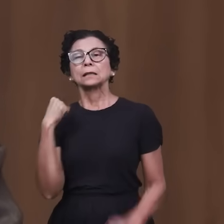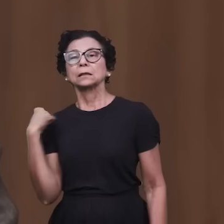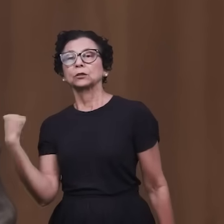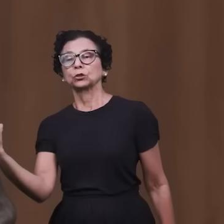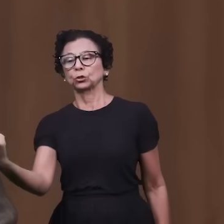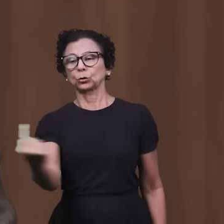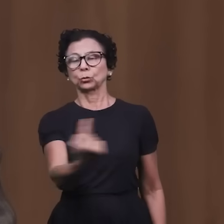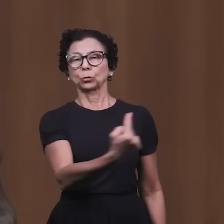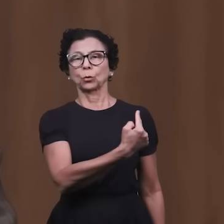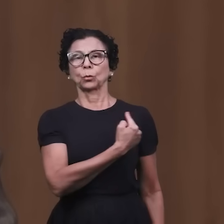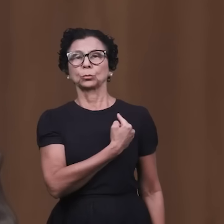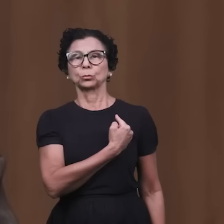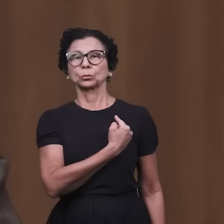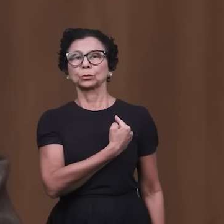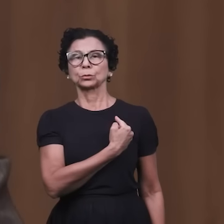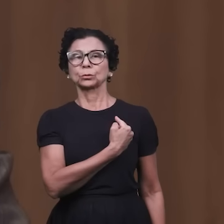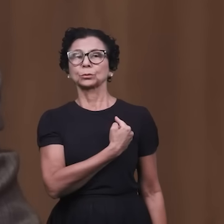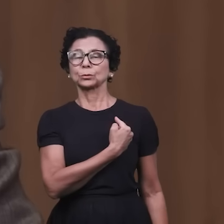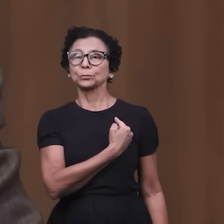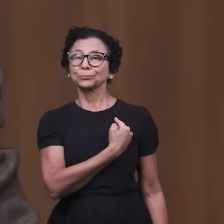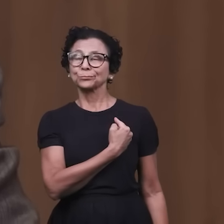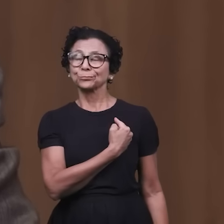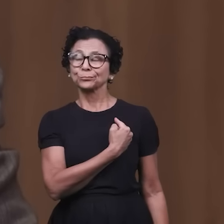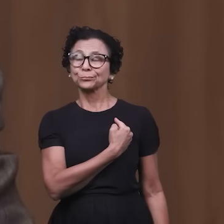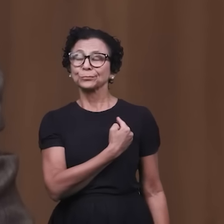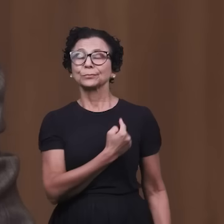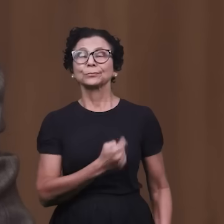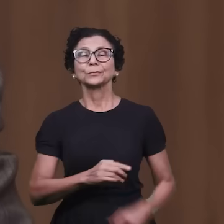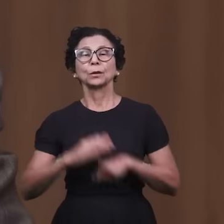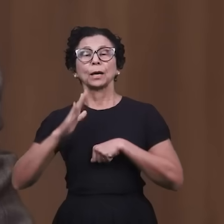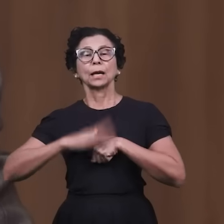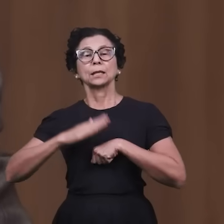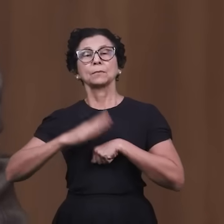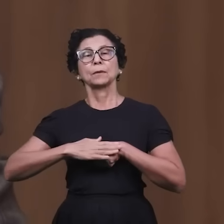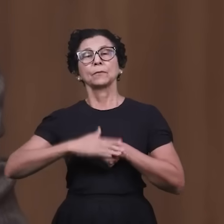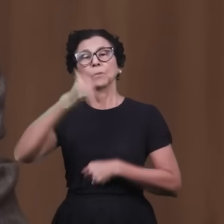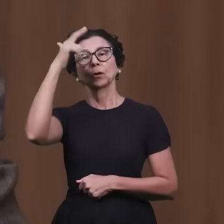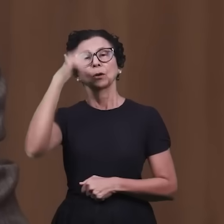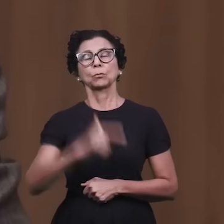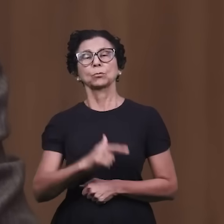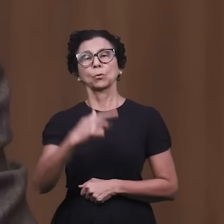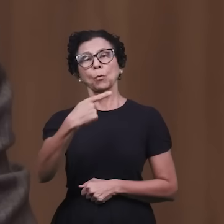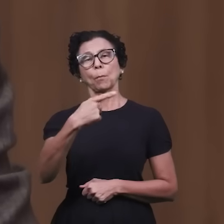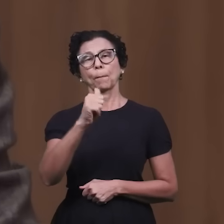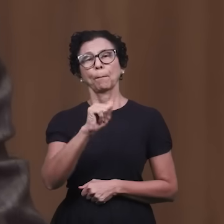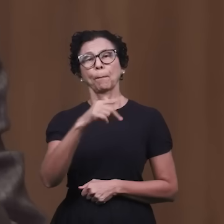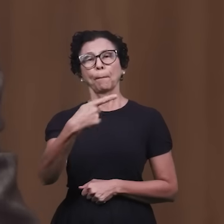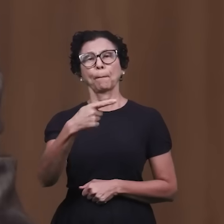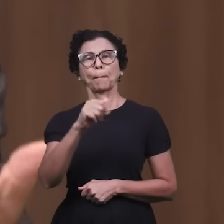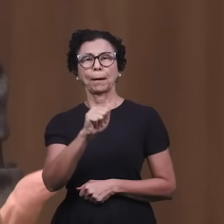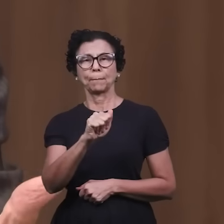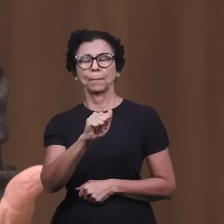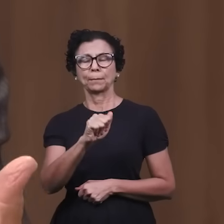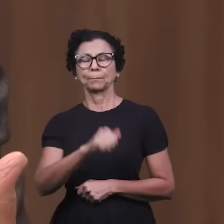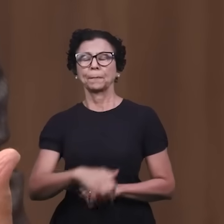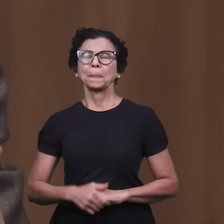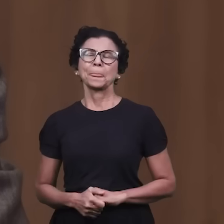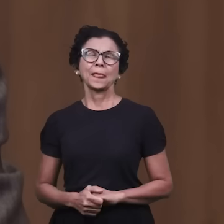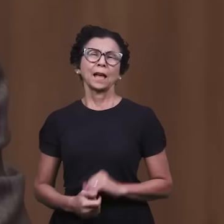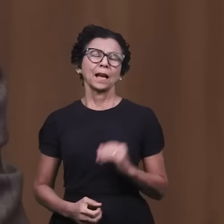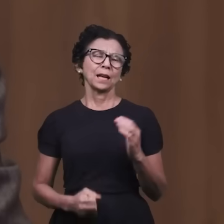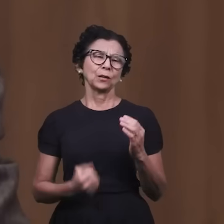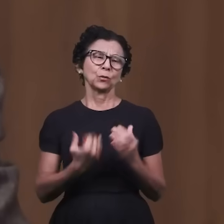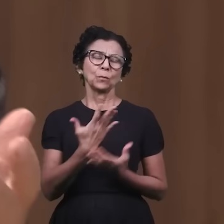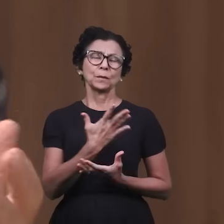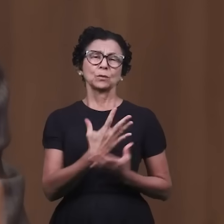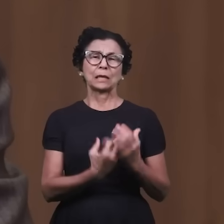foi uma estrutura de governo religioso nesse período chamado da Idade Média. Daí criou-se o feudalismo, né? Os